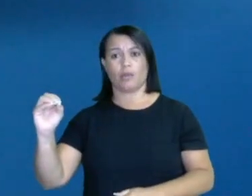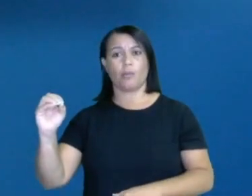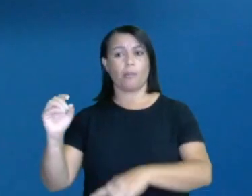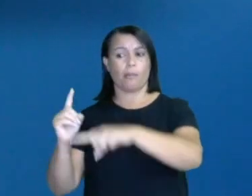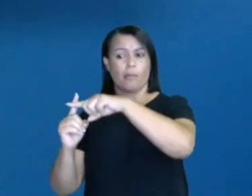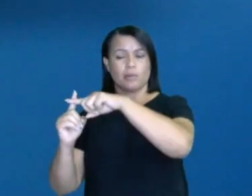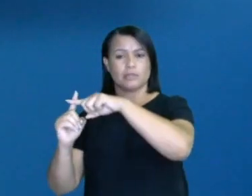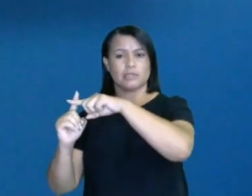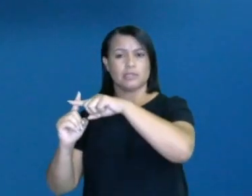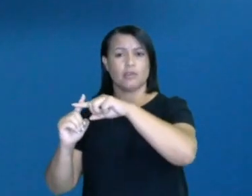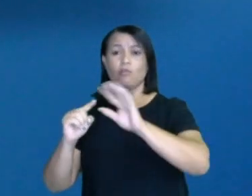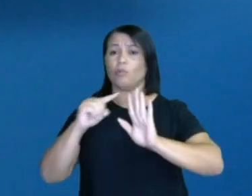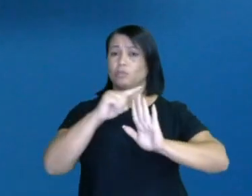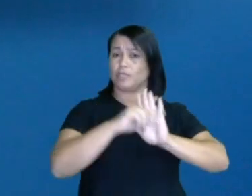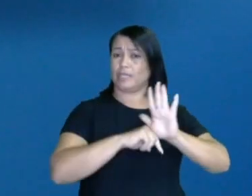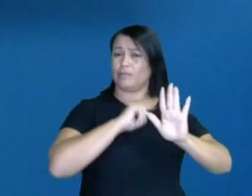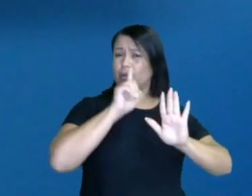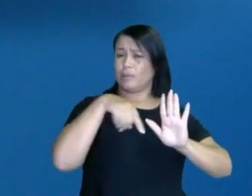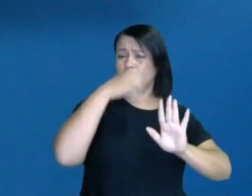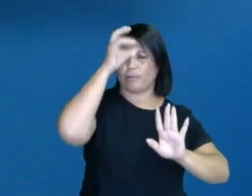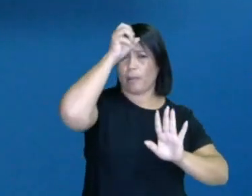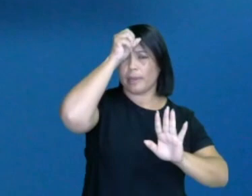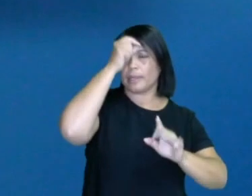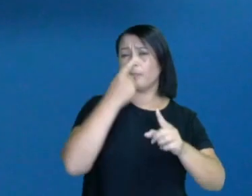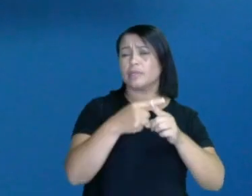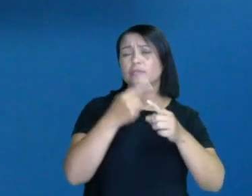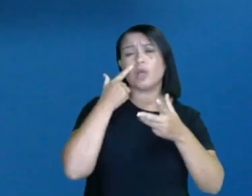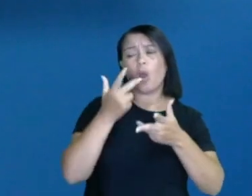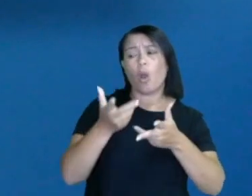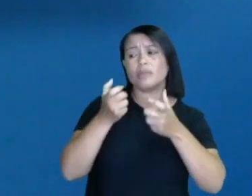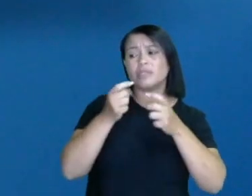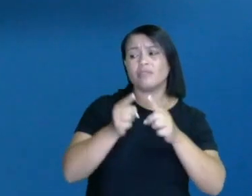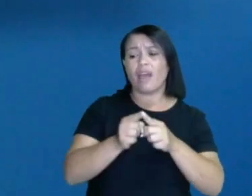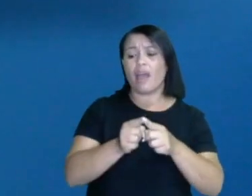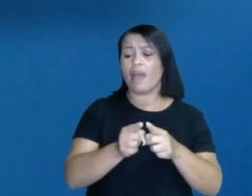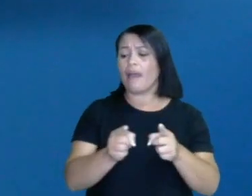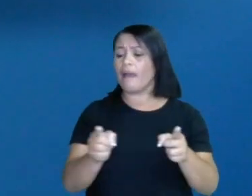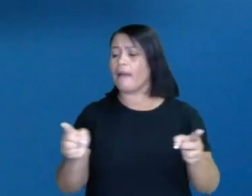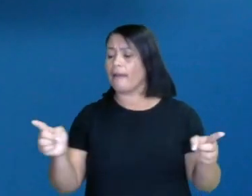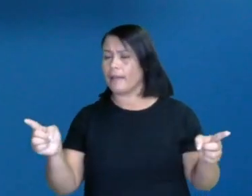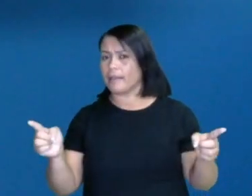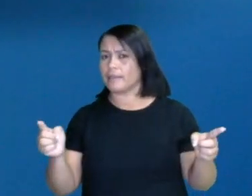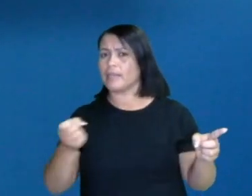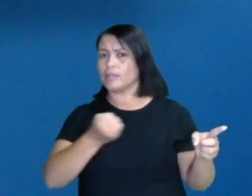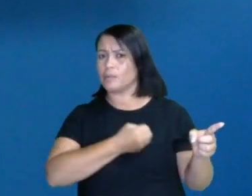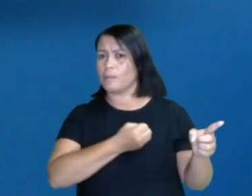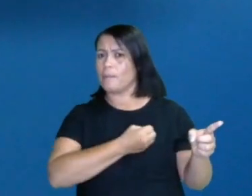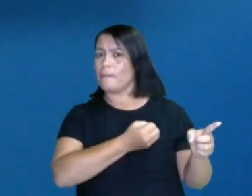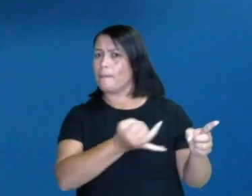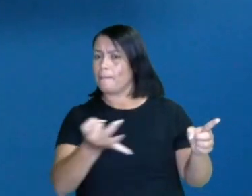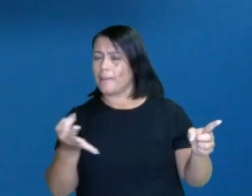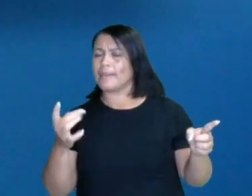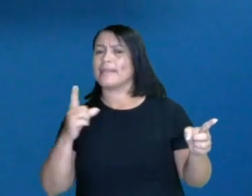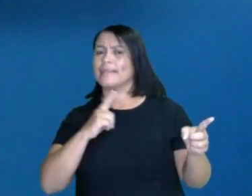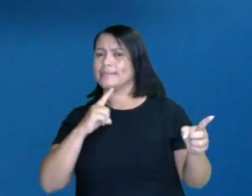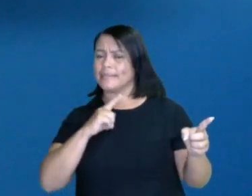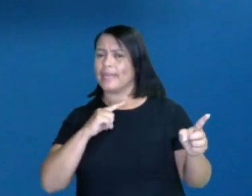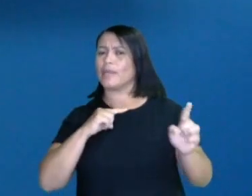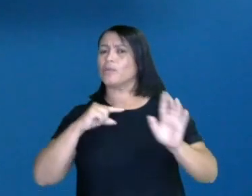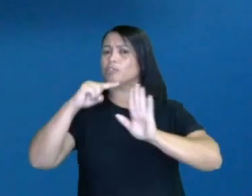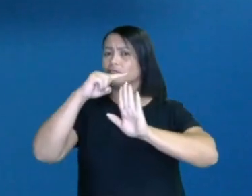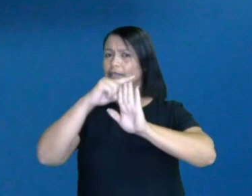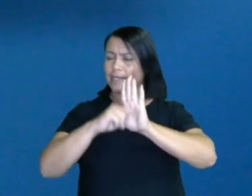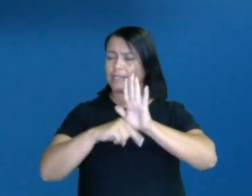vai aprender depois. Porque se você observar a reta numérica, ela tanto tem os números